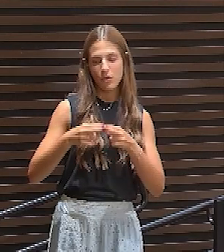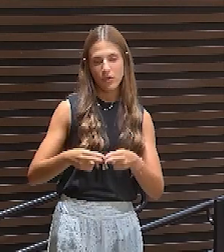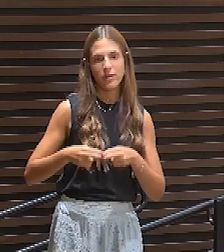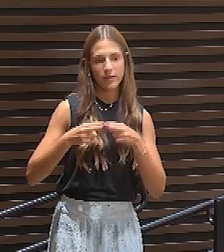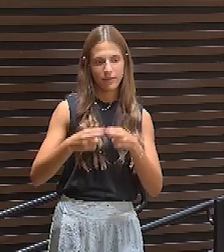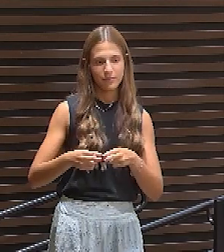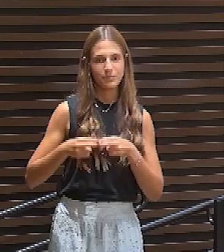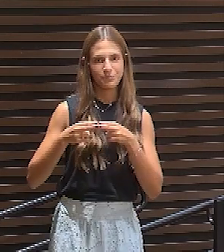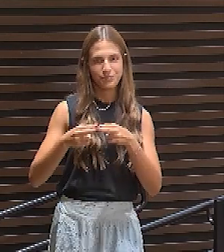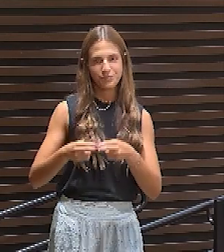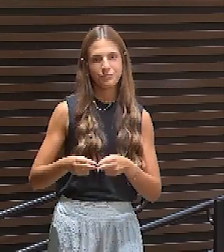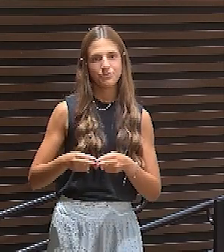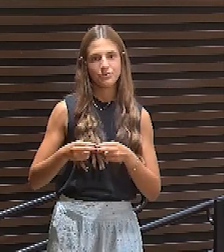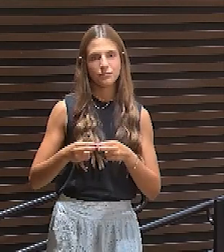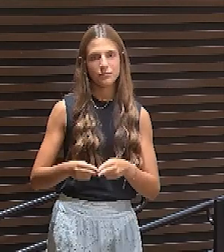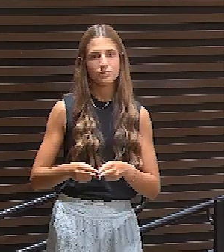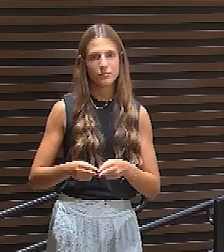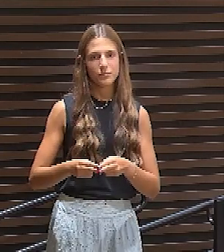Noé,